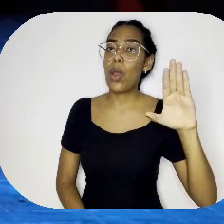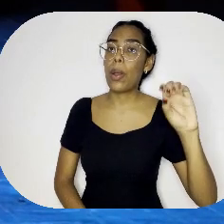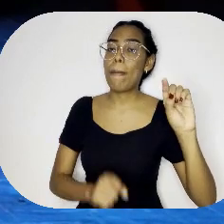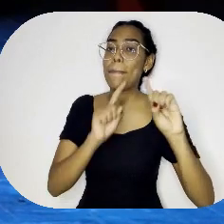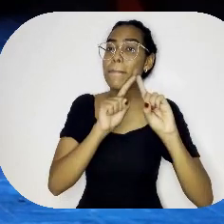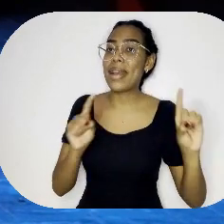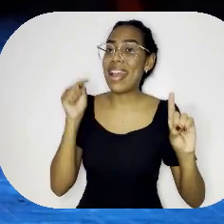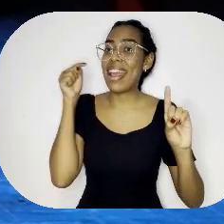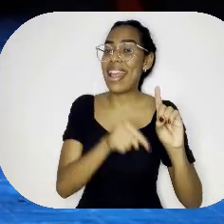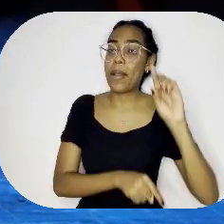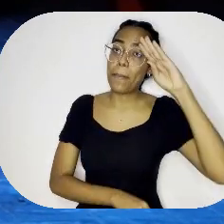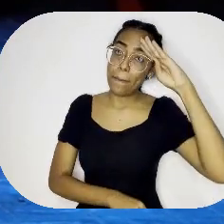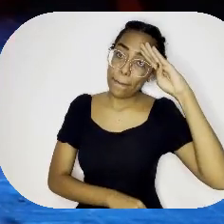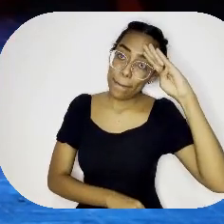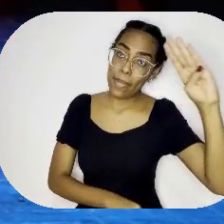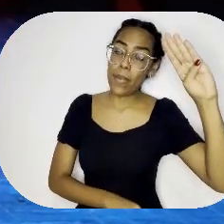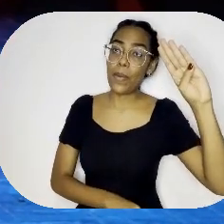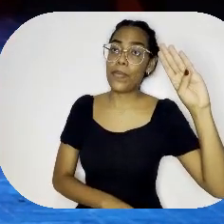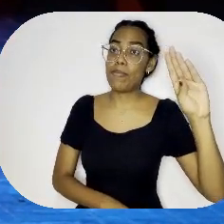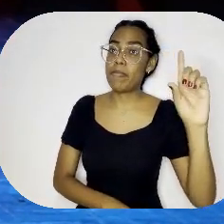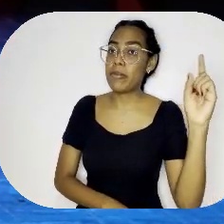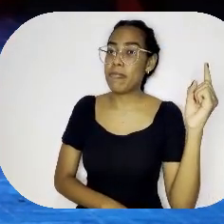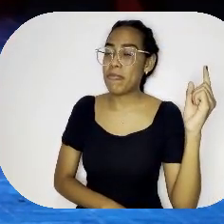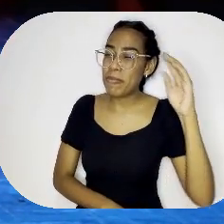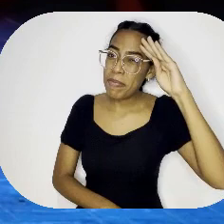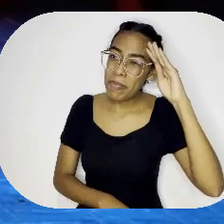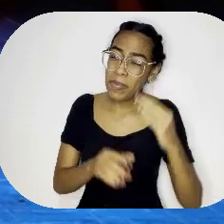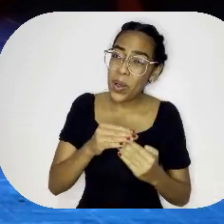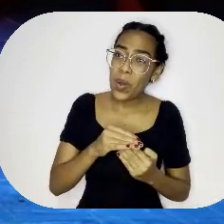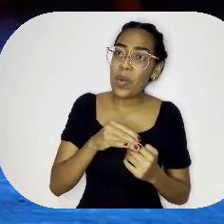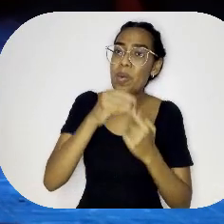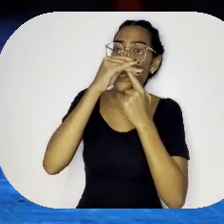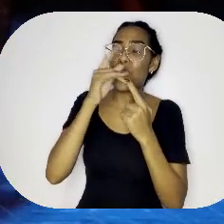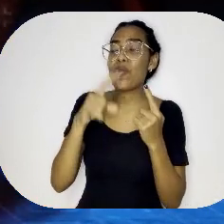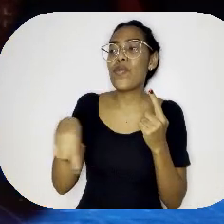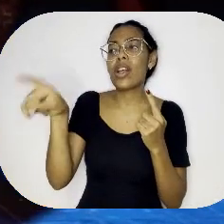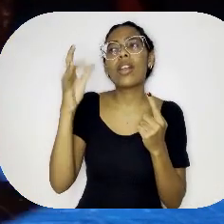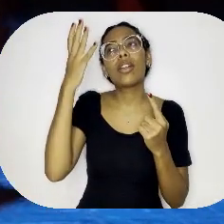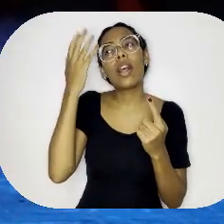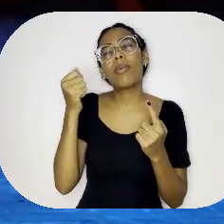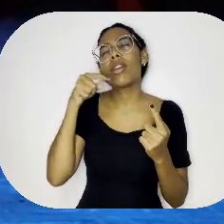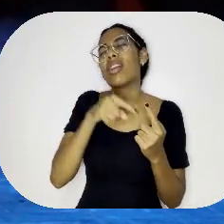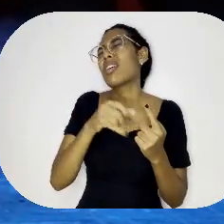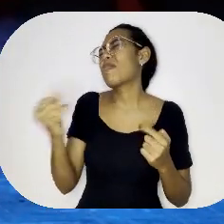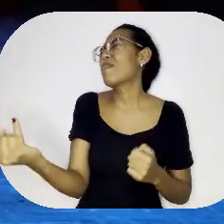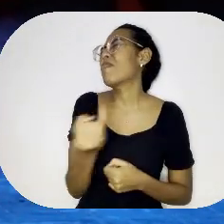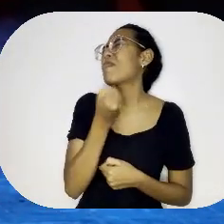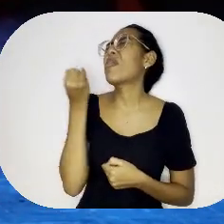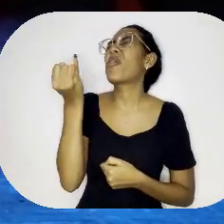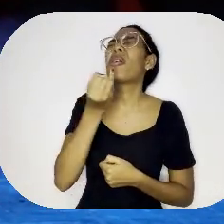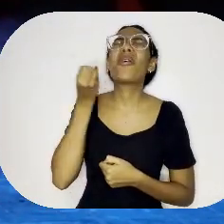Gregório de Matos, que foi o primeiro poeta barroco brasileiro. Ele, gente, é quem fundou a tradição satírica